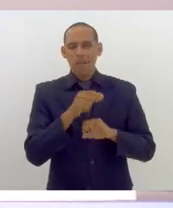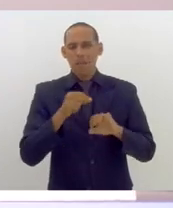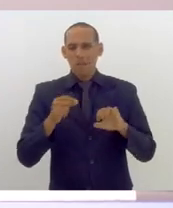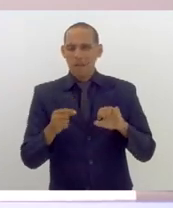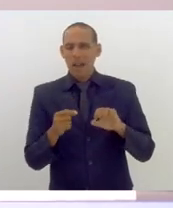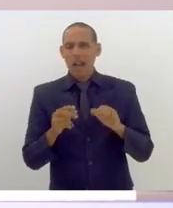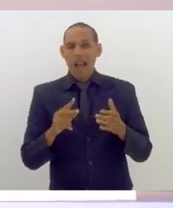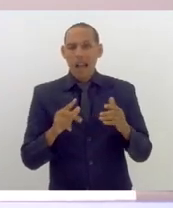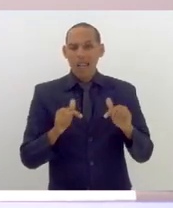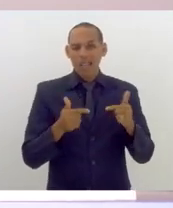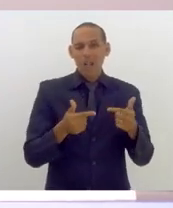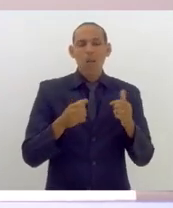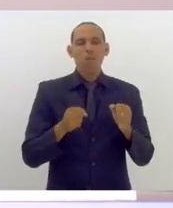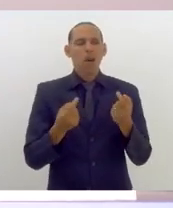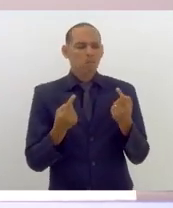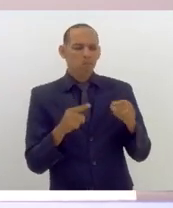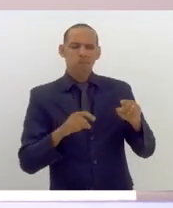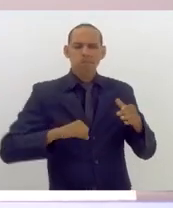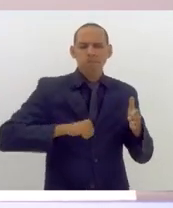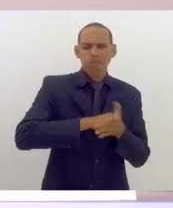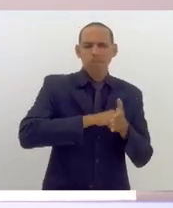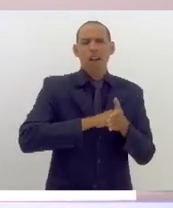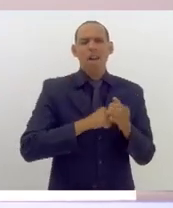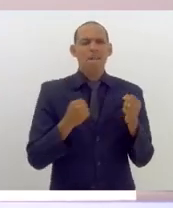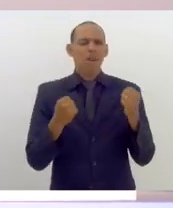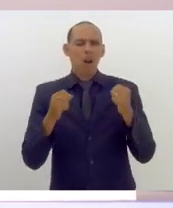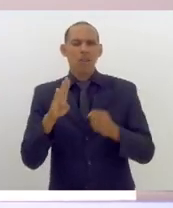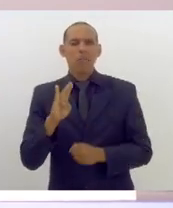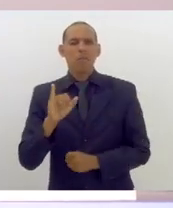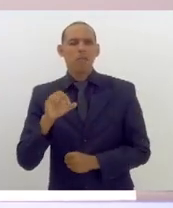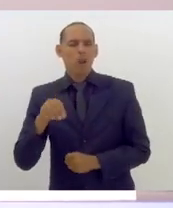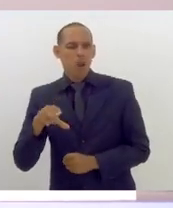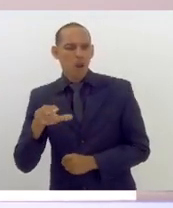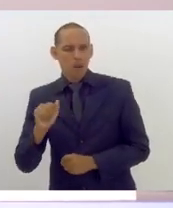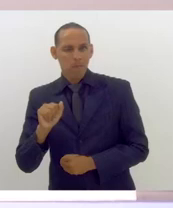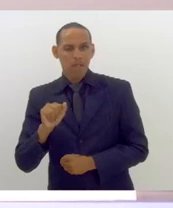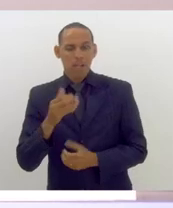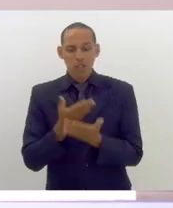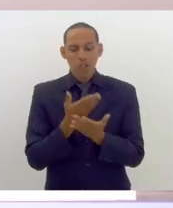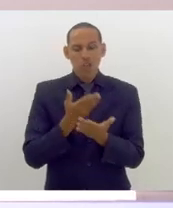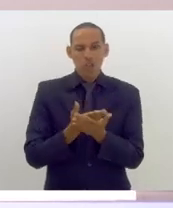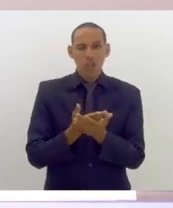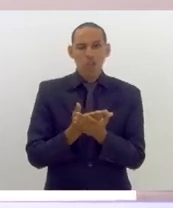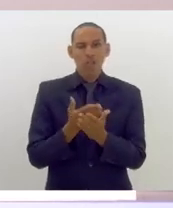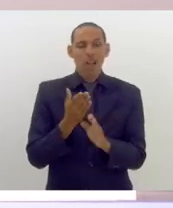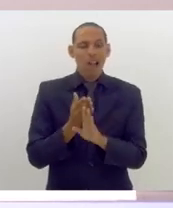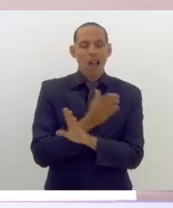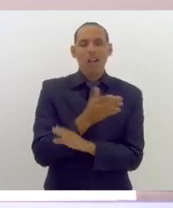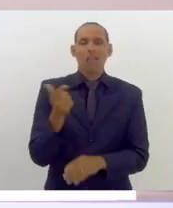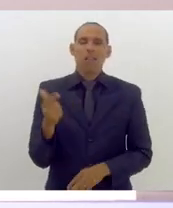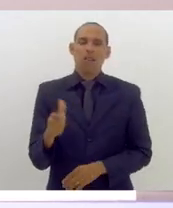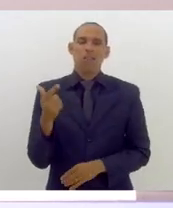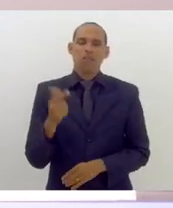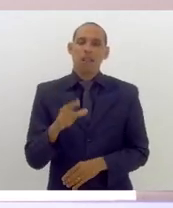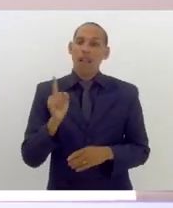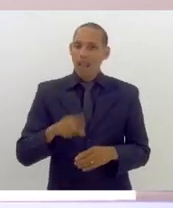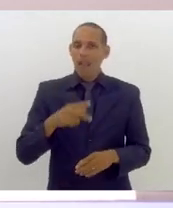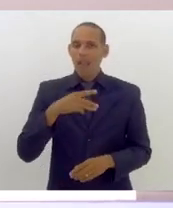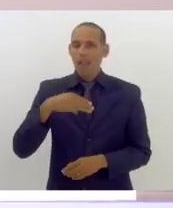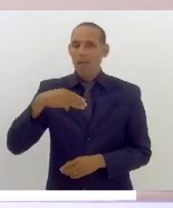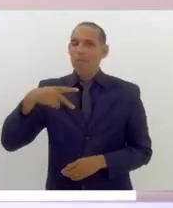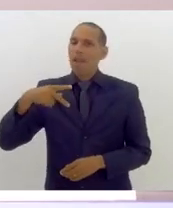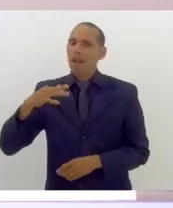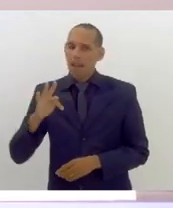significativo sobre o bioma não sendo precedido pelo necessário estúdio impacto ambiental isso é preocupação do Ministério Público